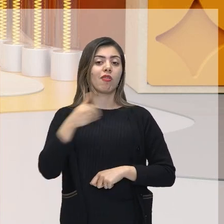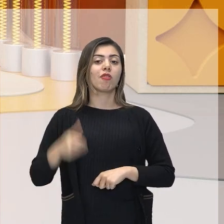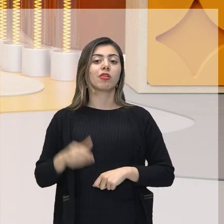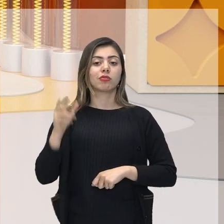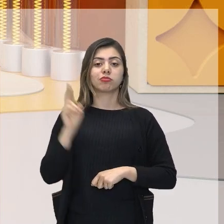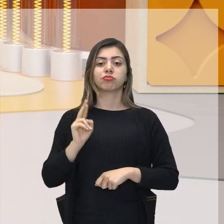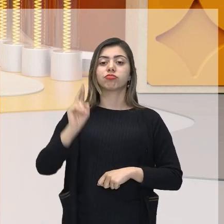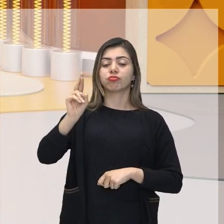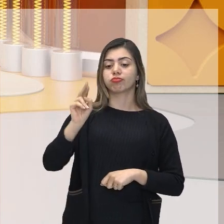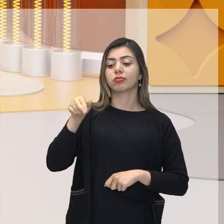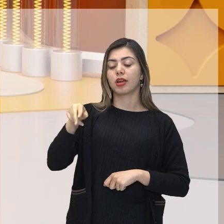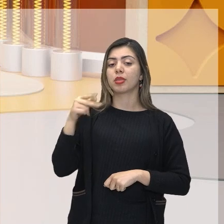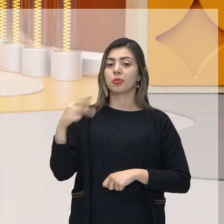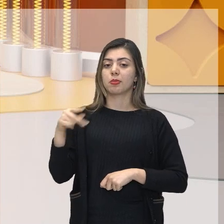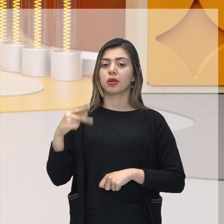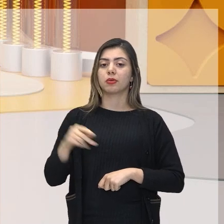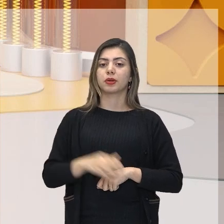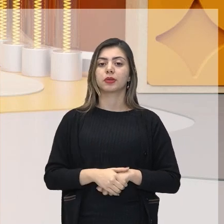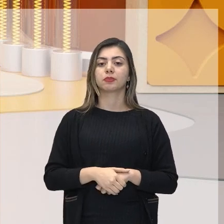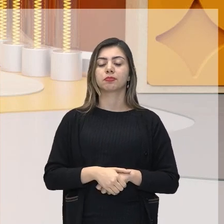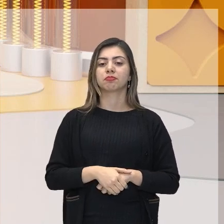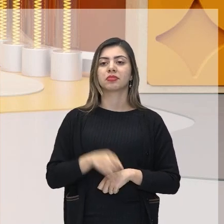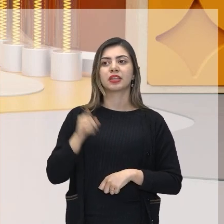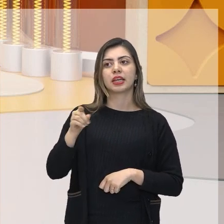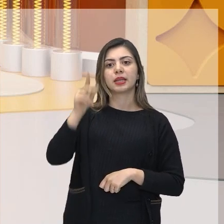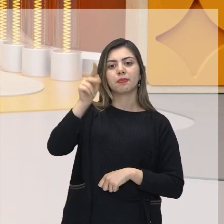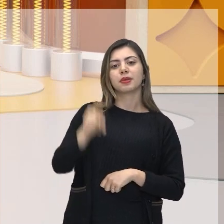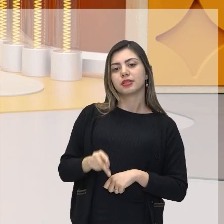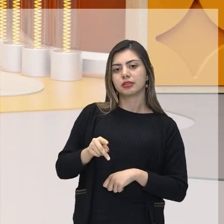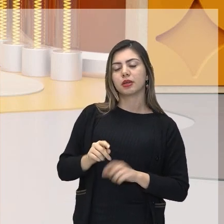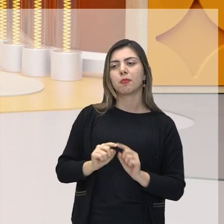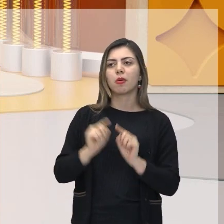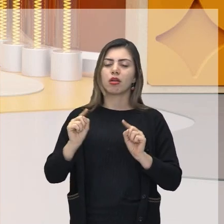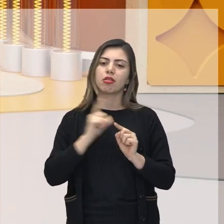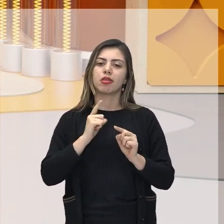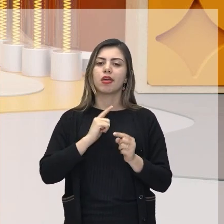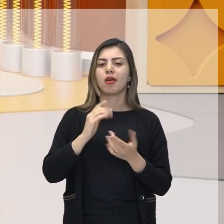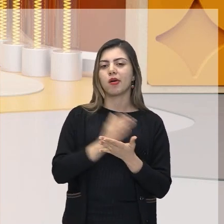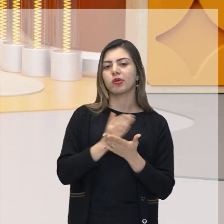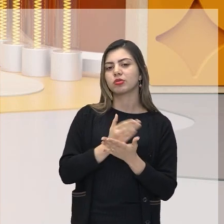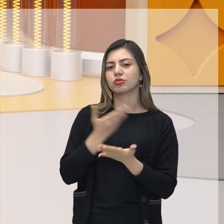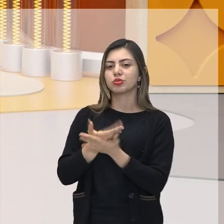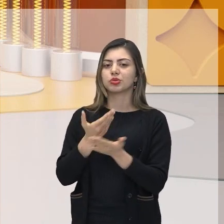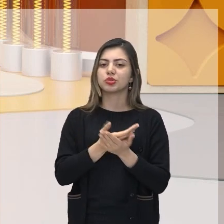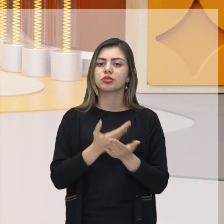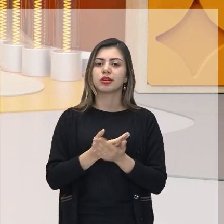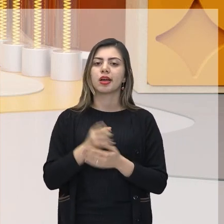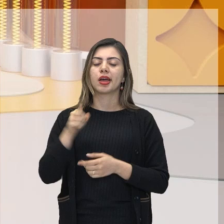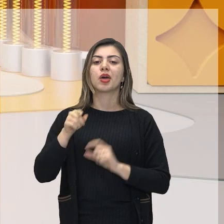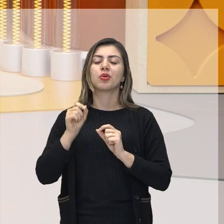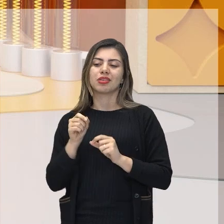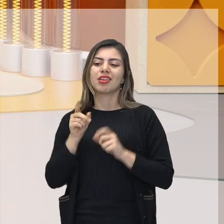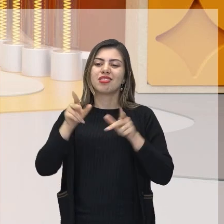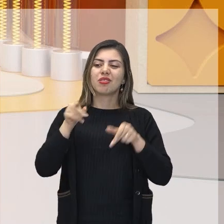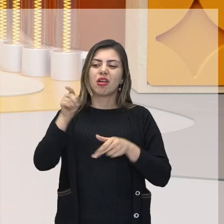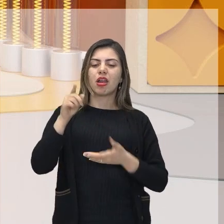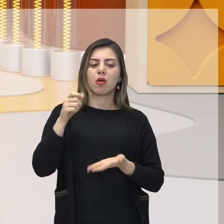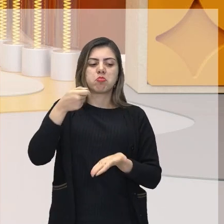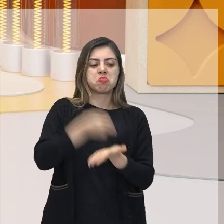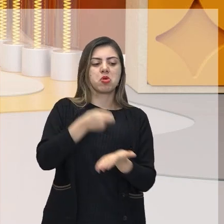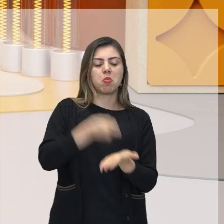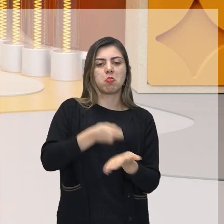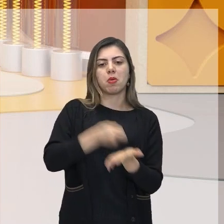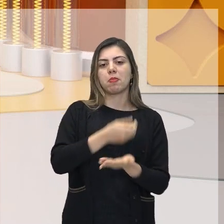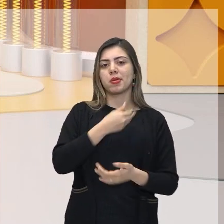governante paraguaio. Eu posso dizer que ele é presidente, mas muitos historiadores colocam o mesmo como um ditador naquele